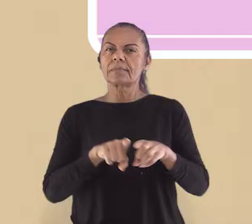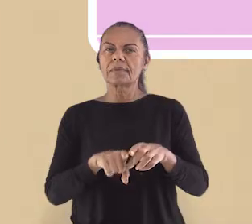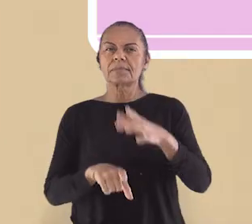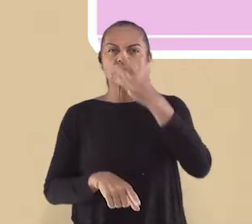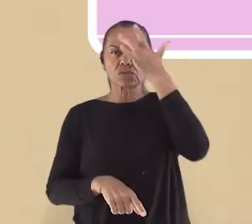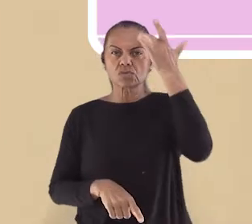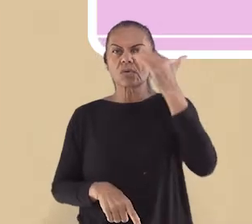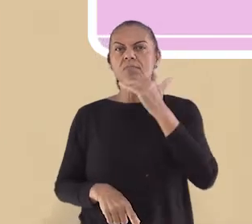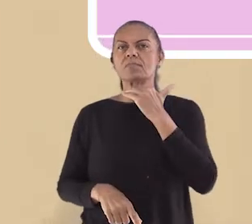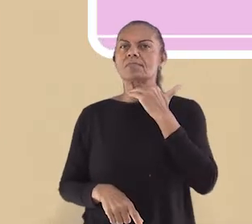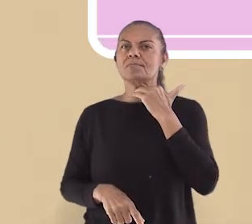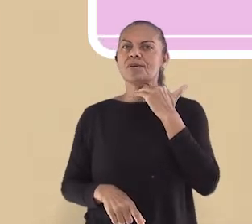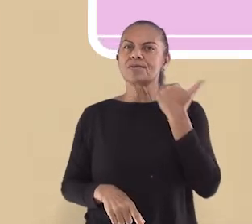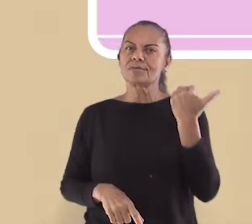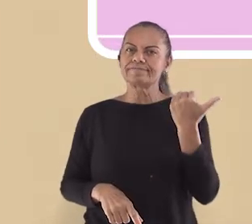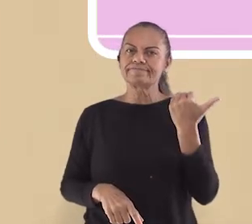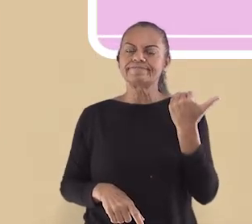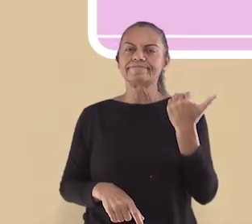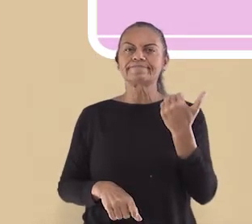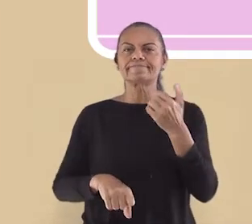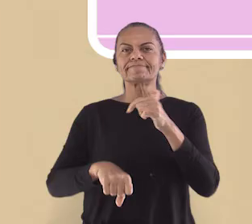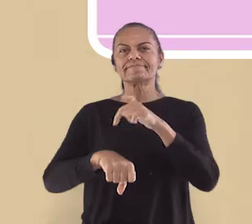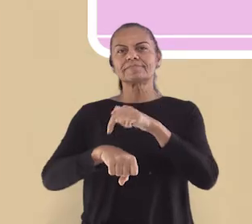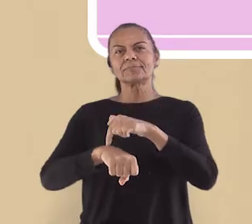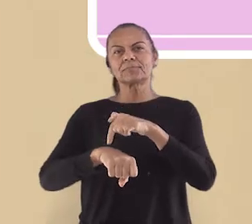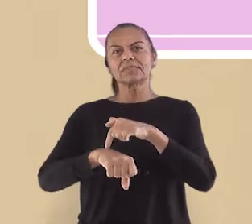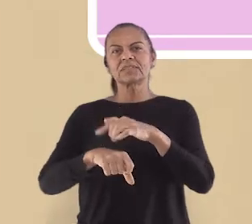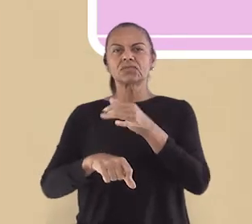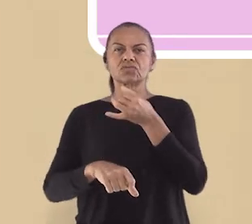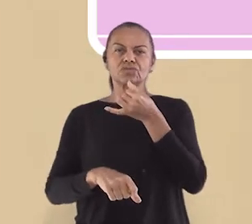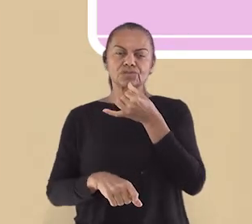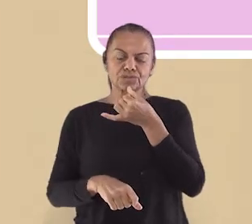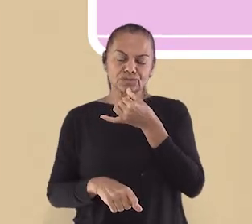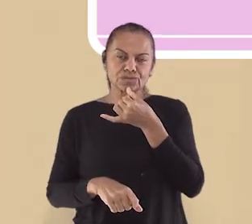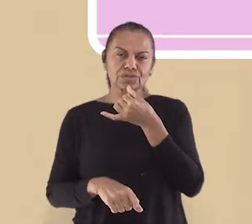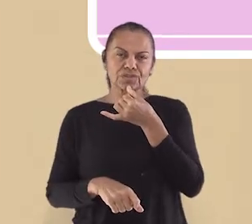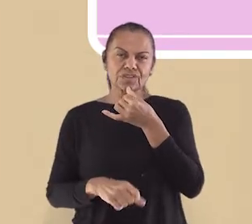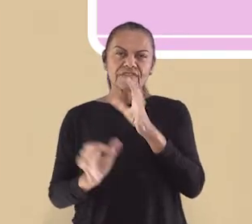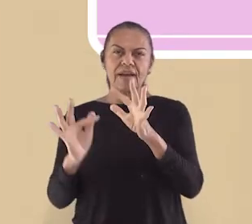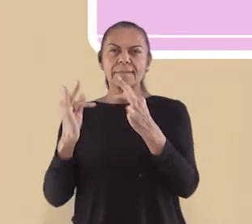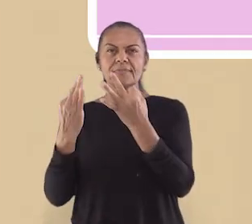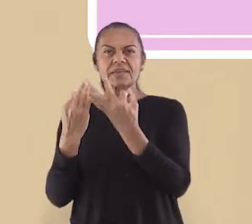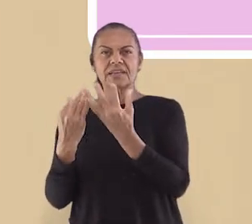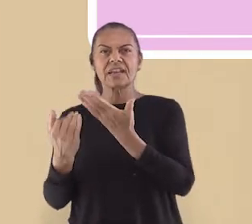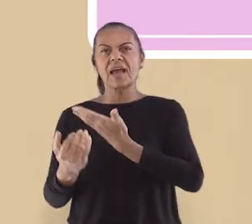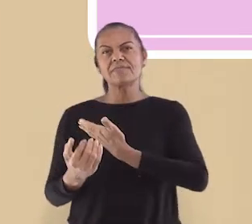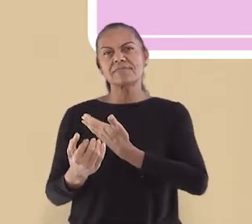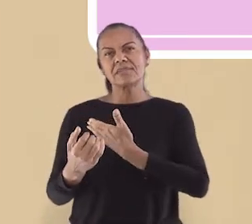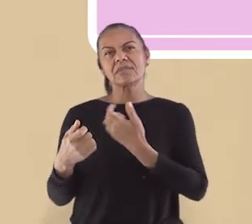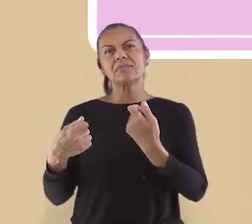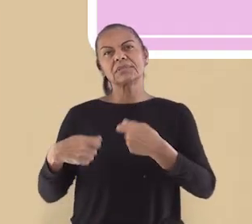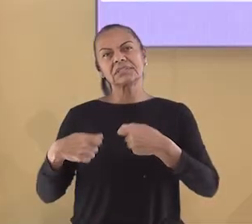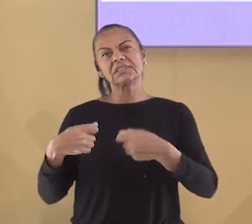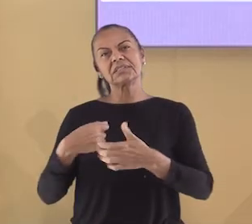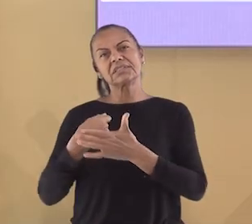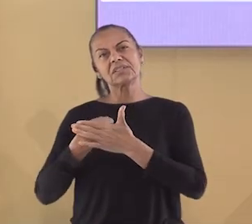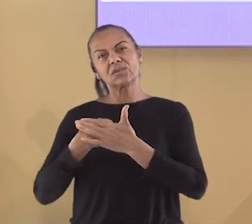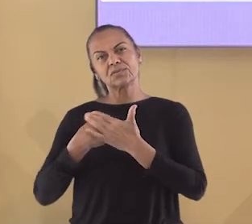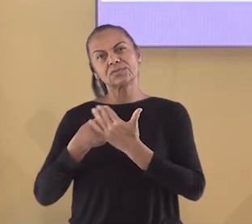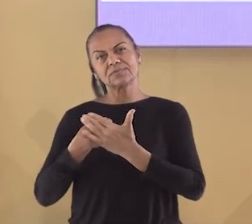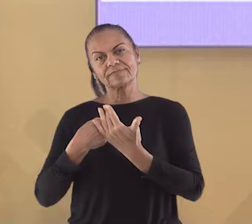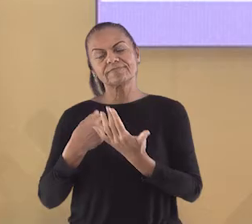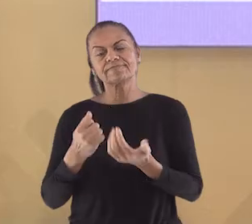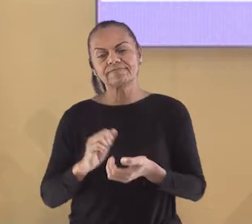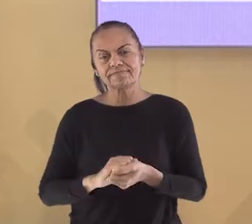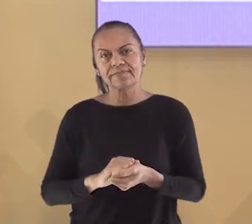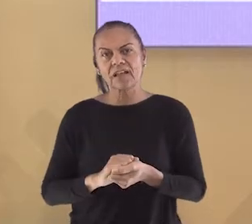é um momento triste, que pede a união de familiares e amigos em busca de consolo. Você